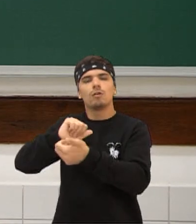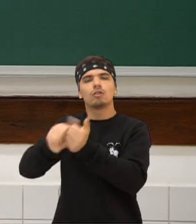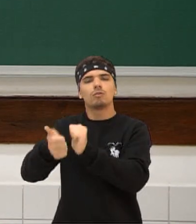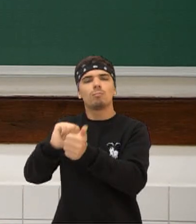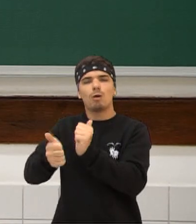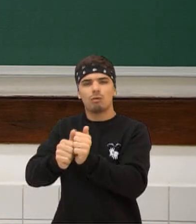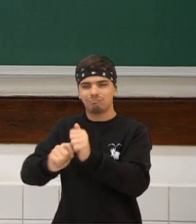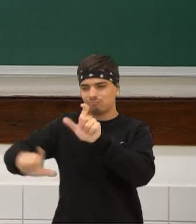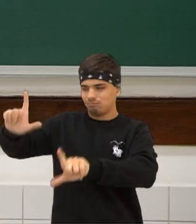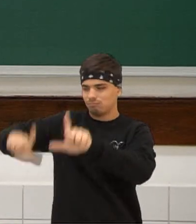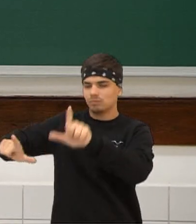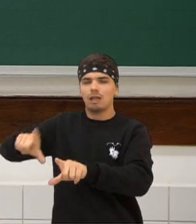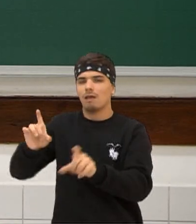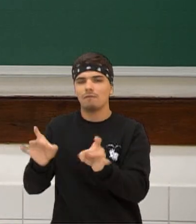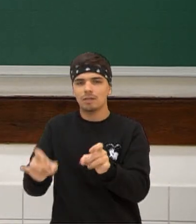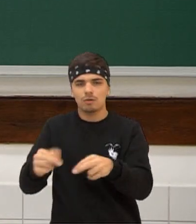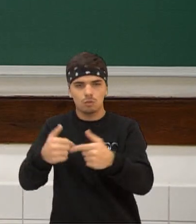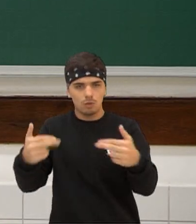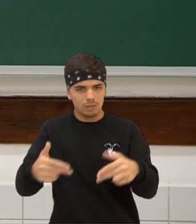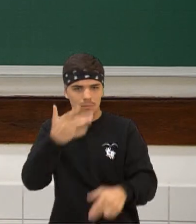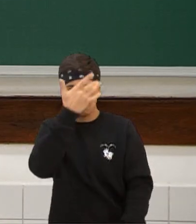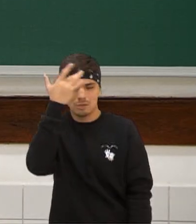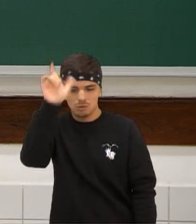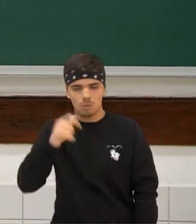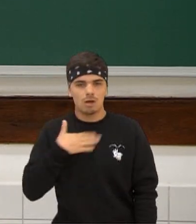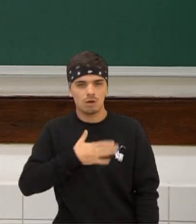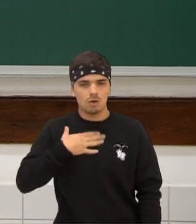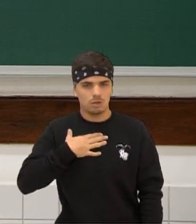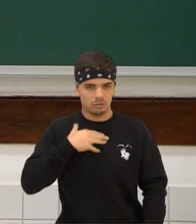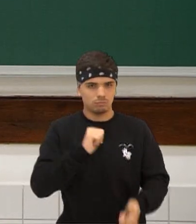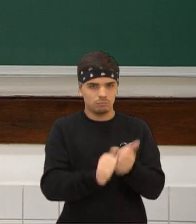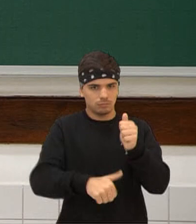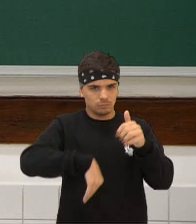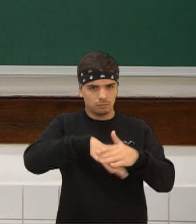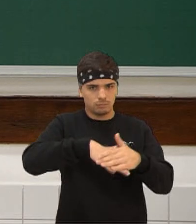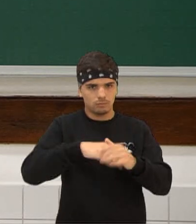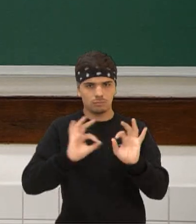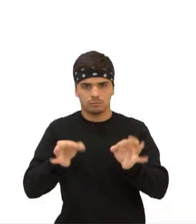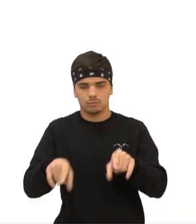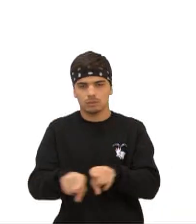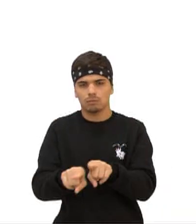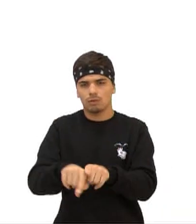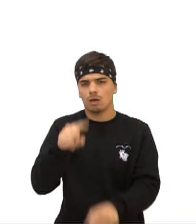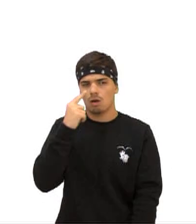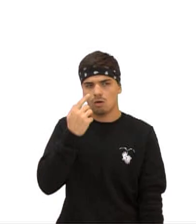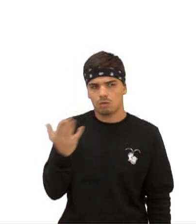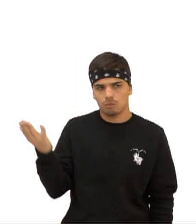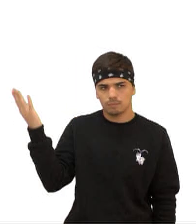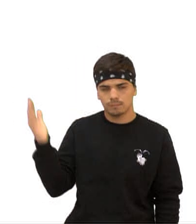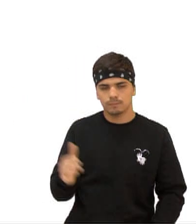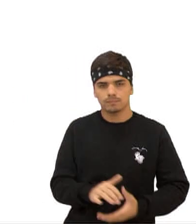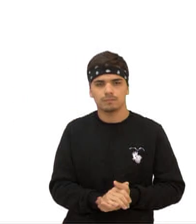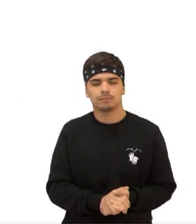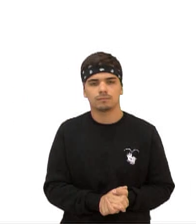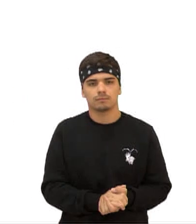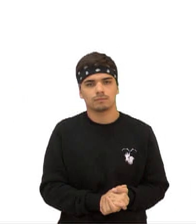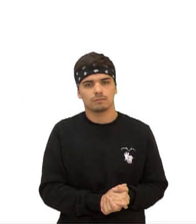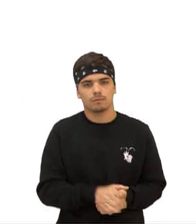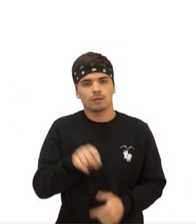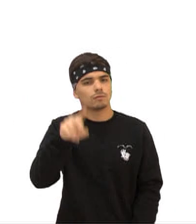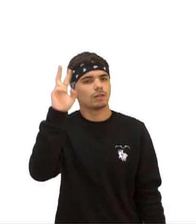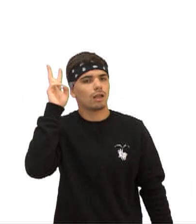coisas para quem gosta de futebol e assim por diante beleza Olá tudo bem membro despender não se